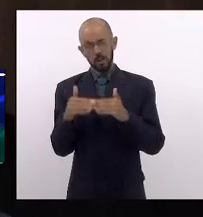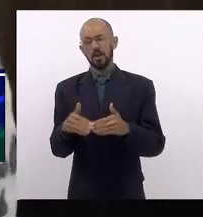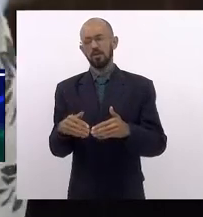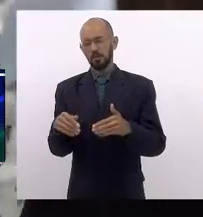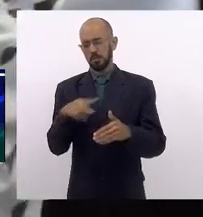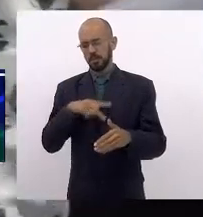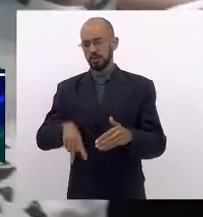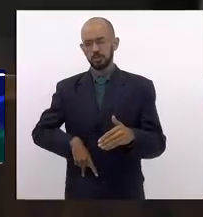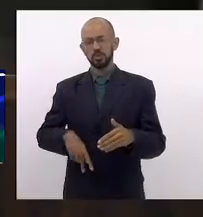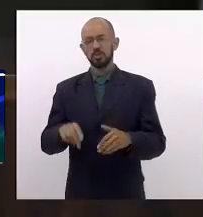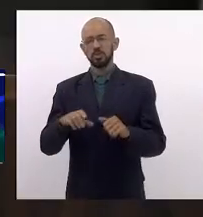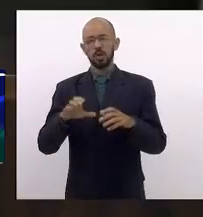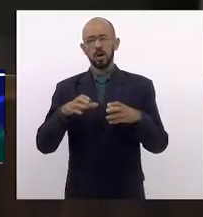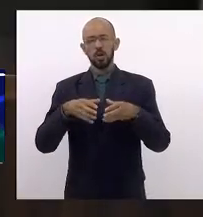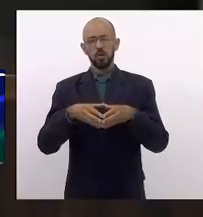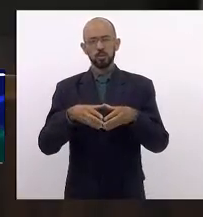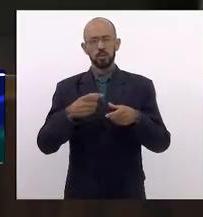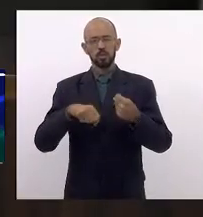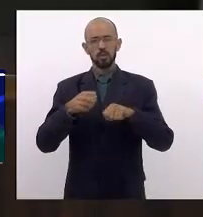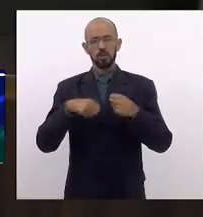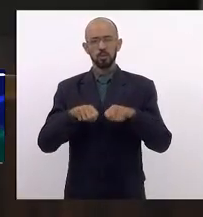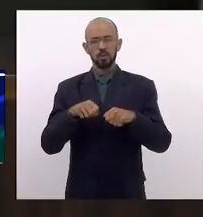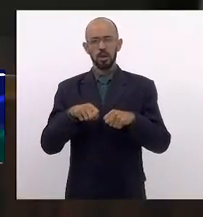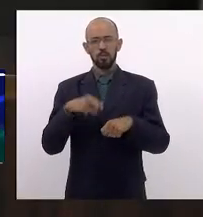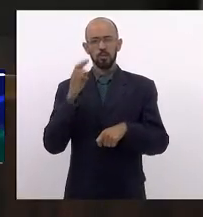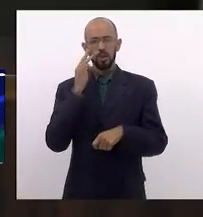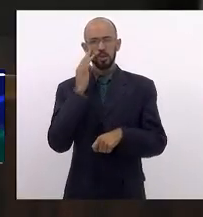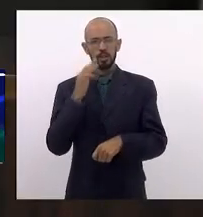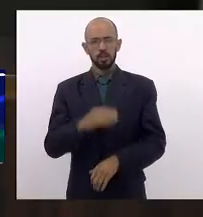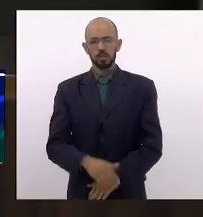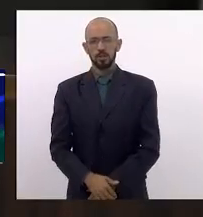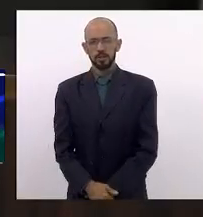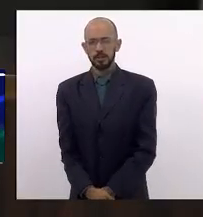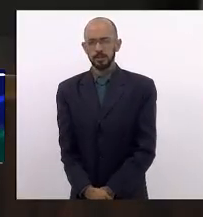da comissão de Economia Deputado Walter Carneiro